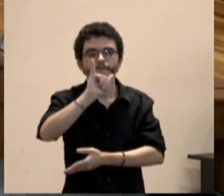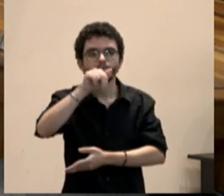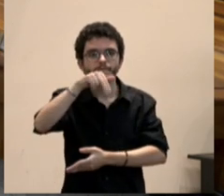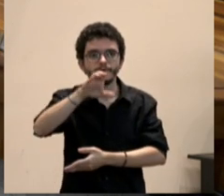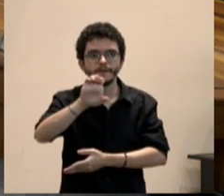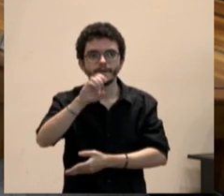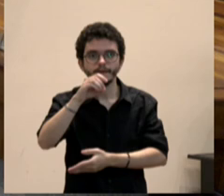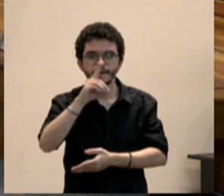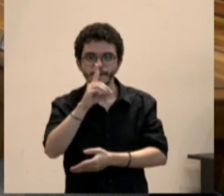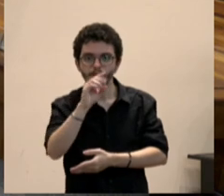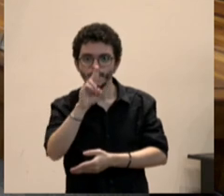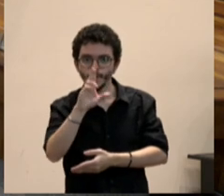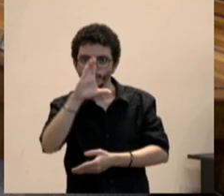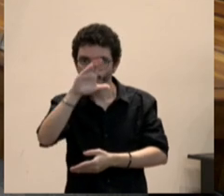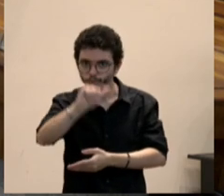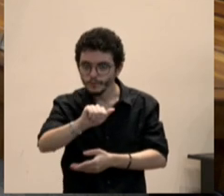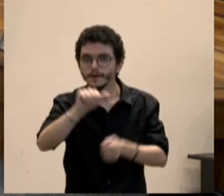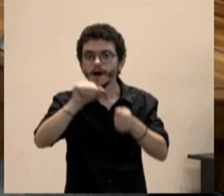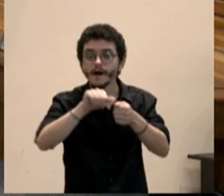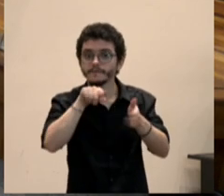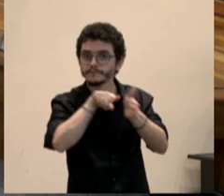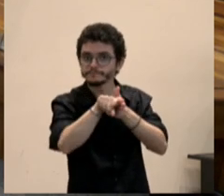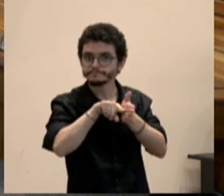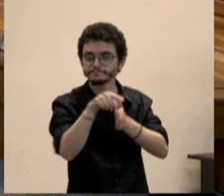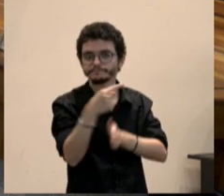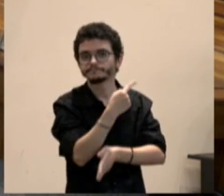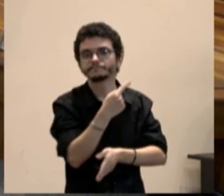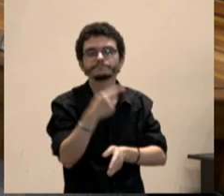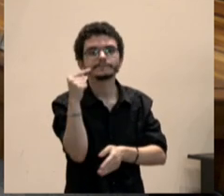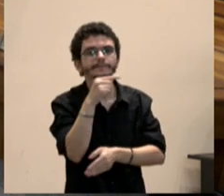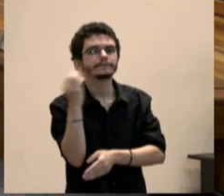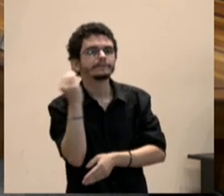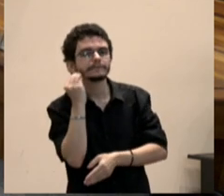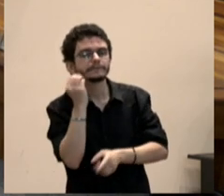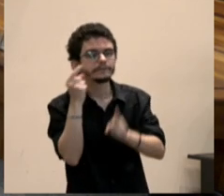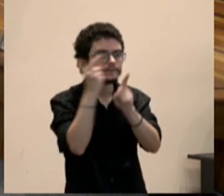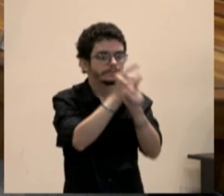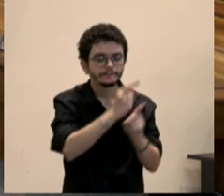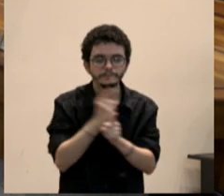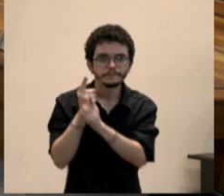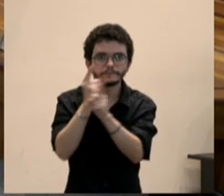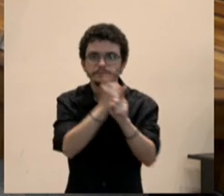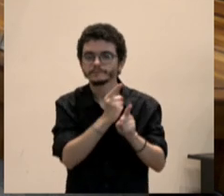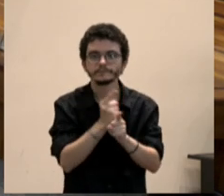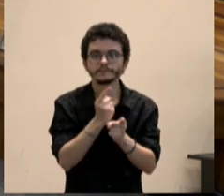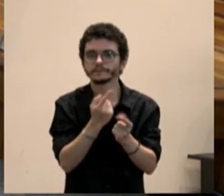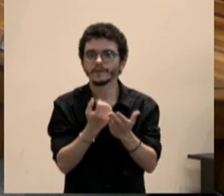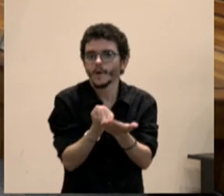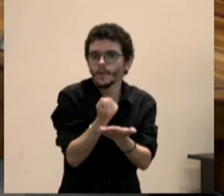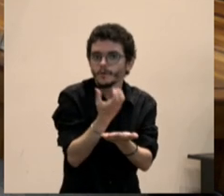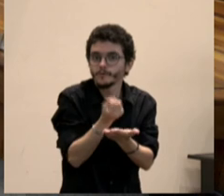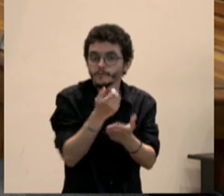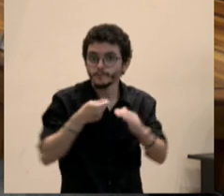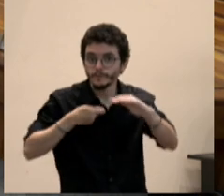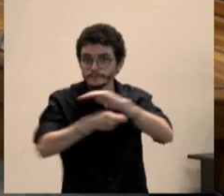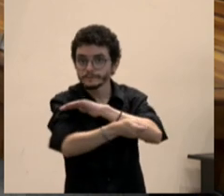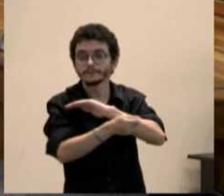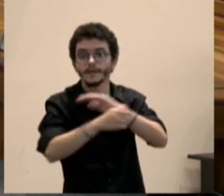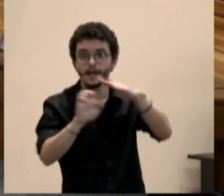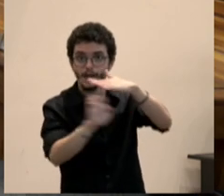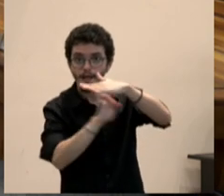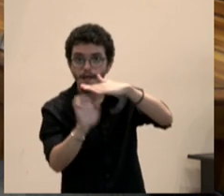a gente faz toda essa pesquisa. Então, aqui é a tentativa de encontrar fontes de financiamento na riqueza